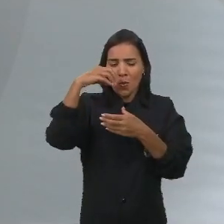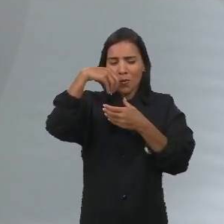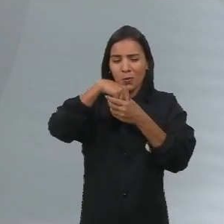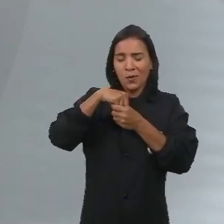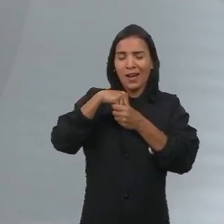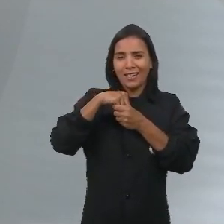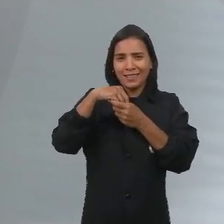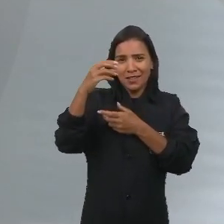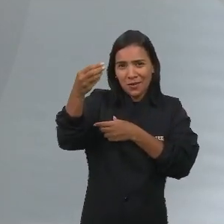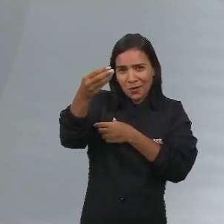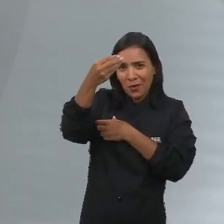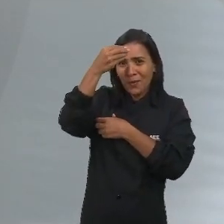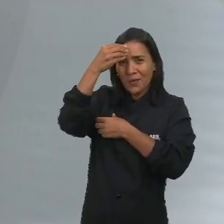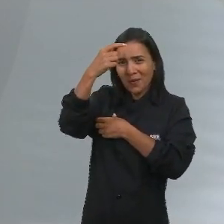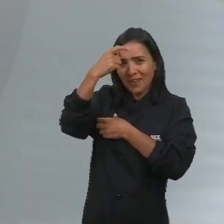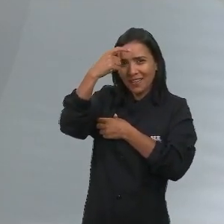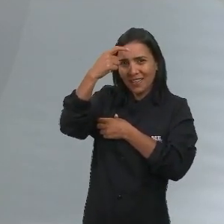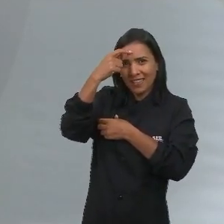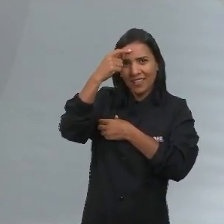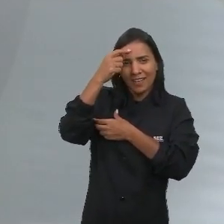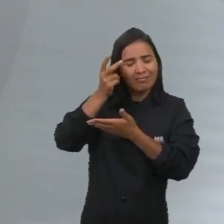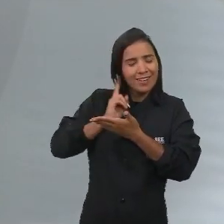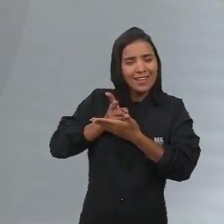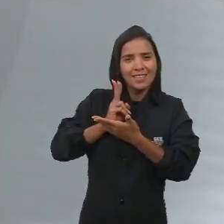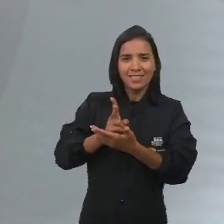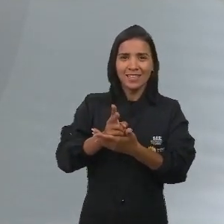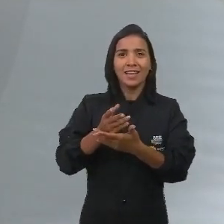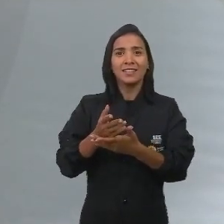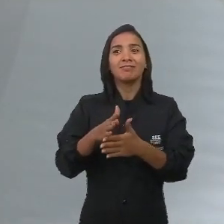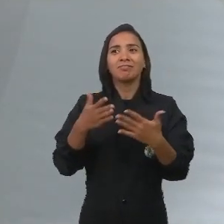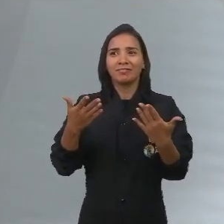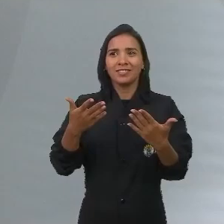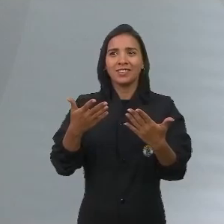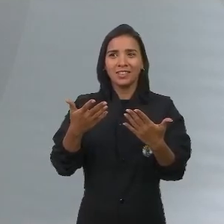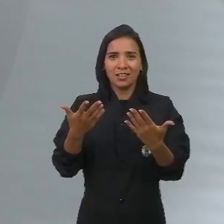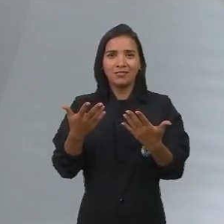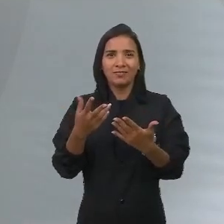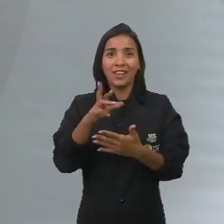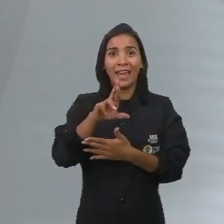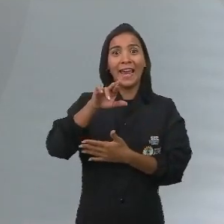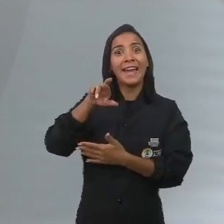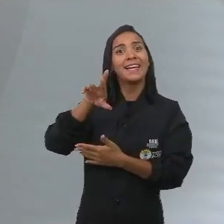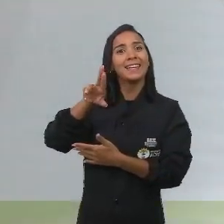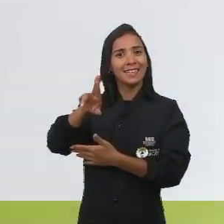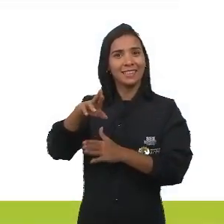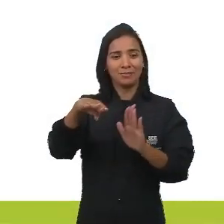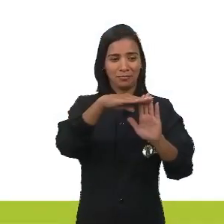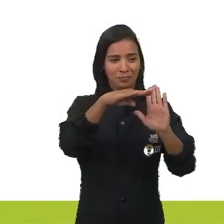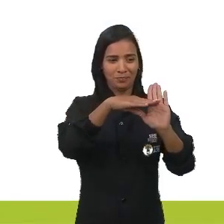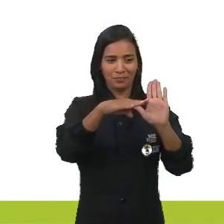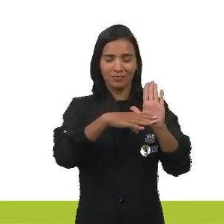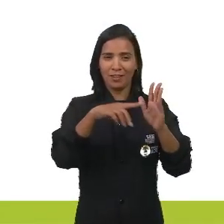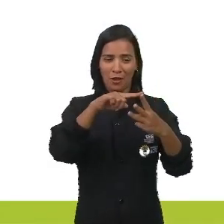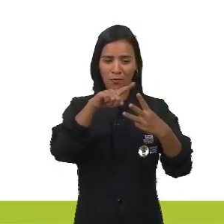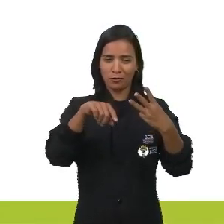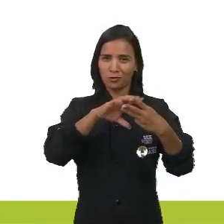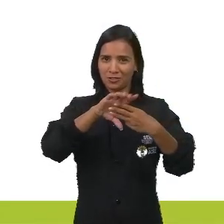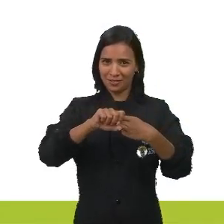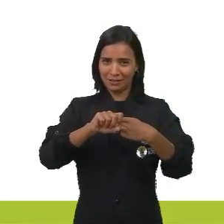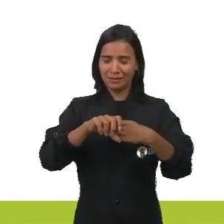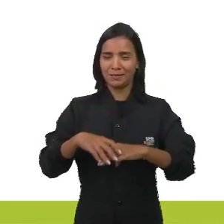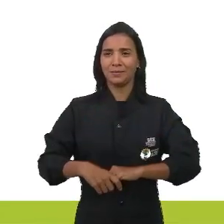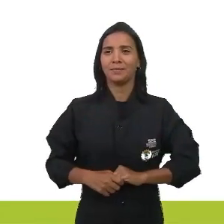engole com farinha R vamos rir reconhecer identificar e respeitar beleza focou então a gente avança mais um